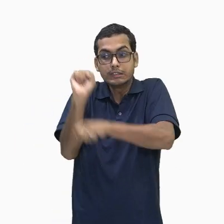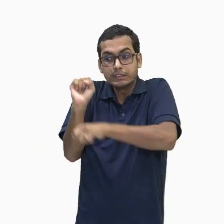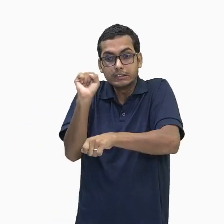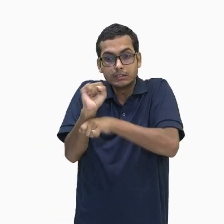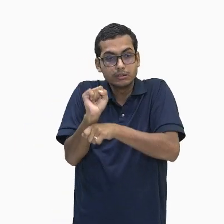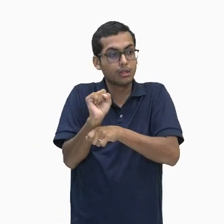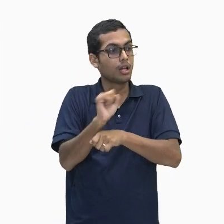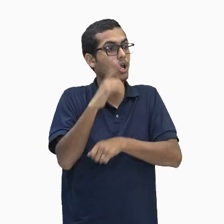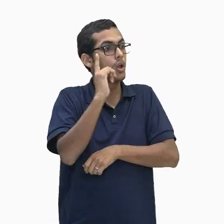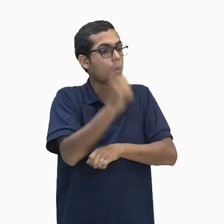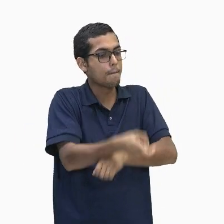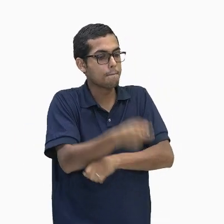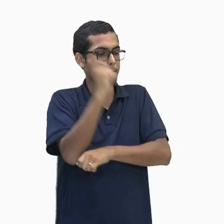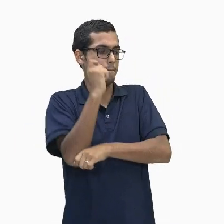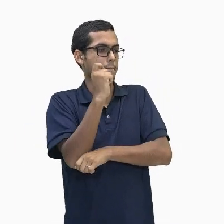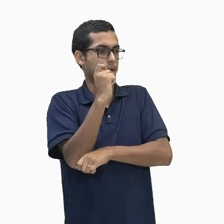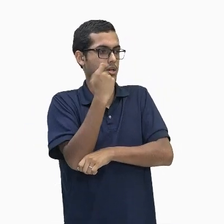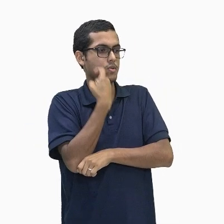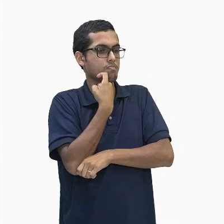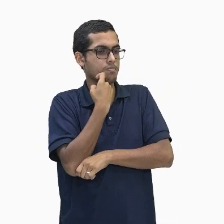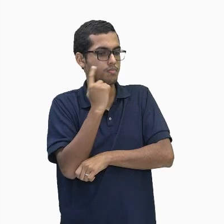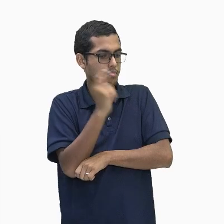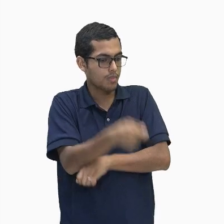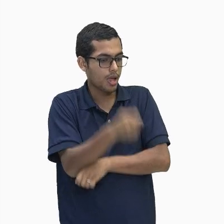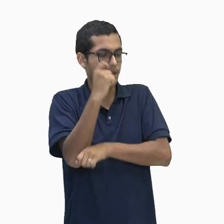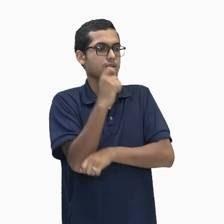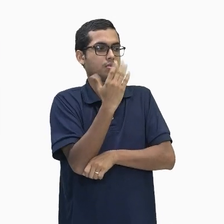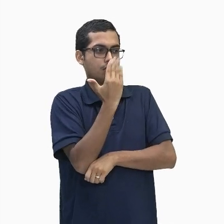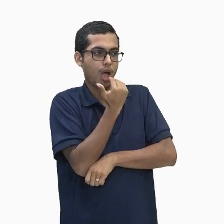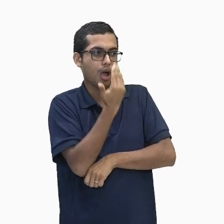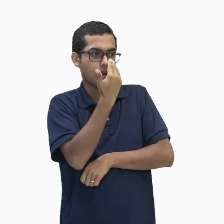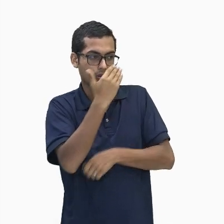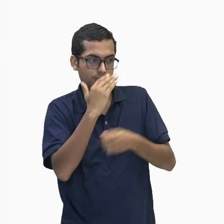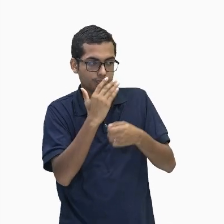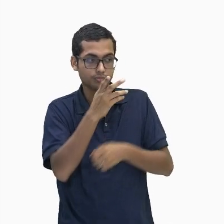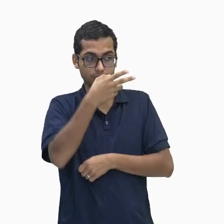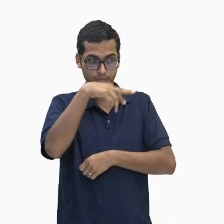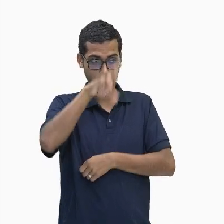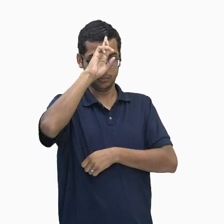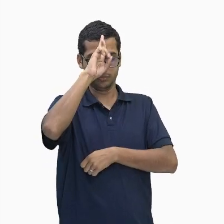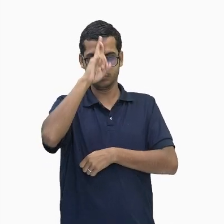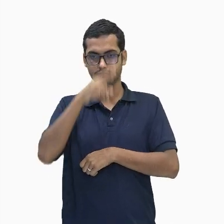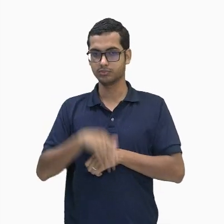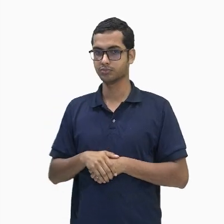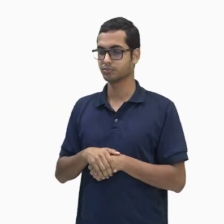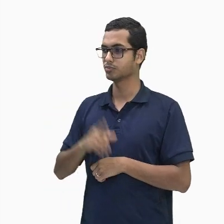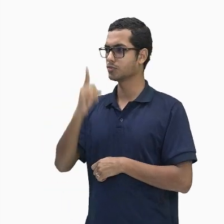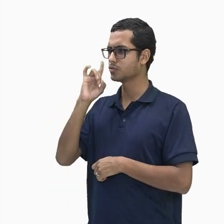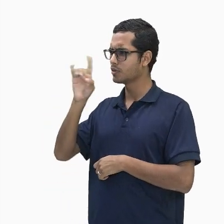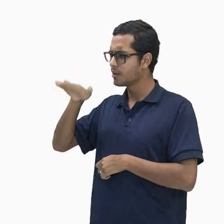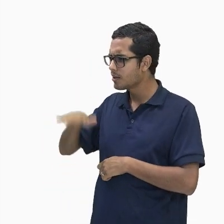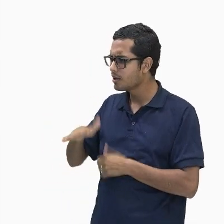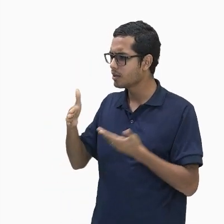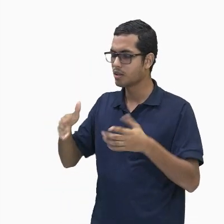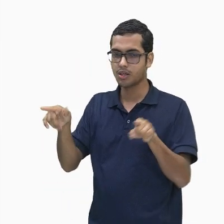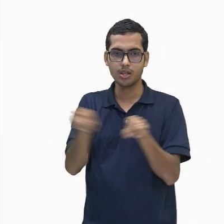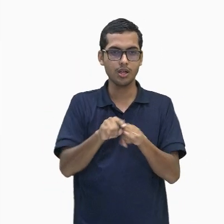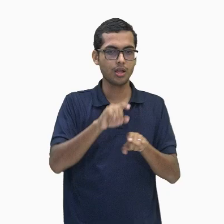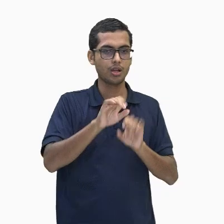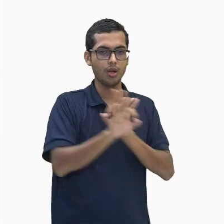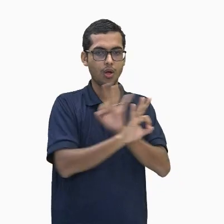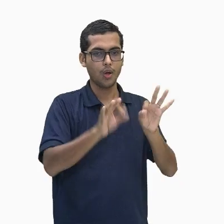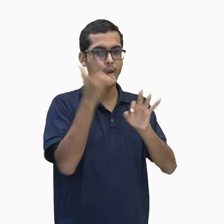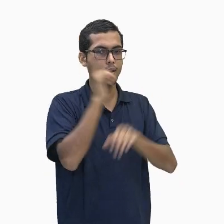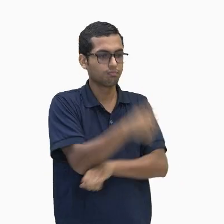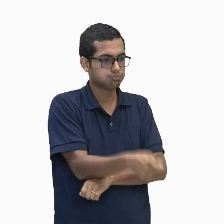Vixe, com esse tamanho, opa, aí ele falou primeiro, epa, olha só, peguei um cará. Vixe, com